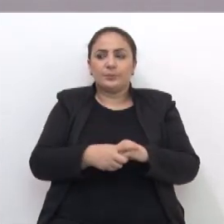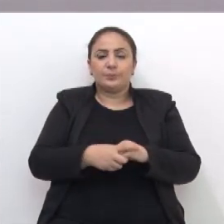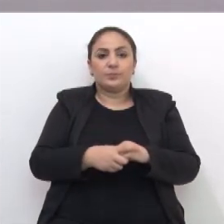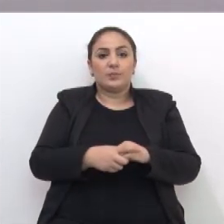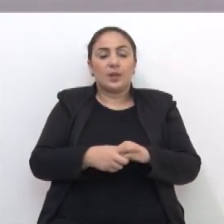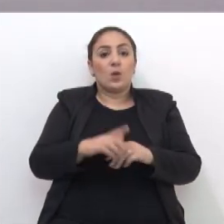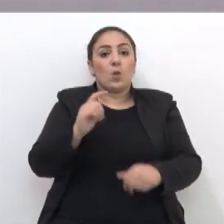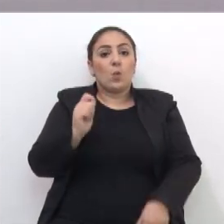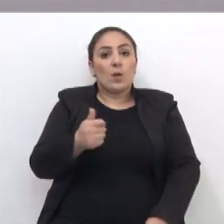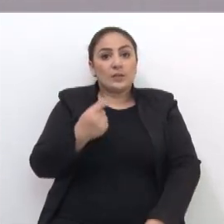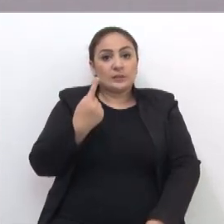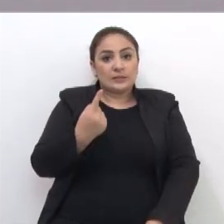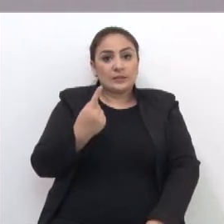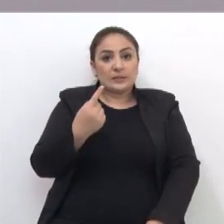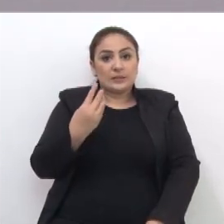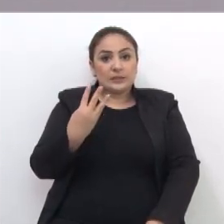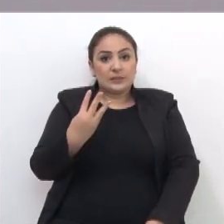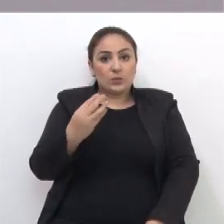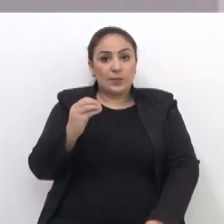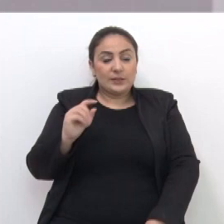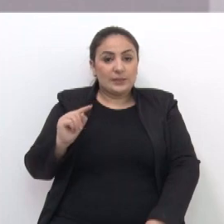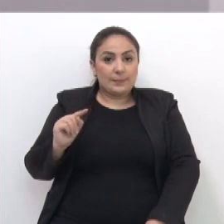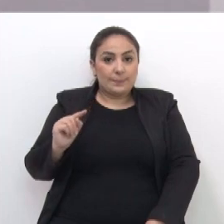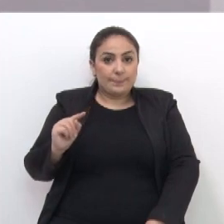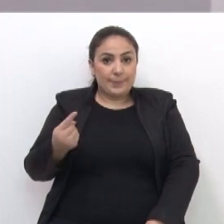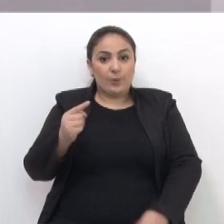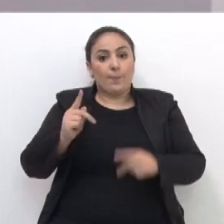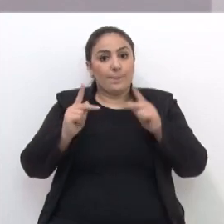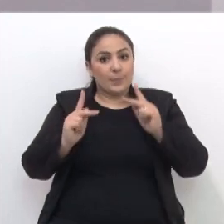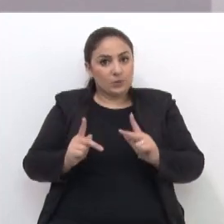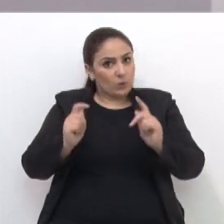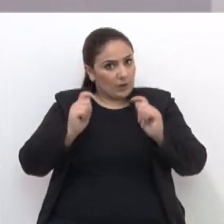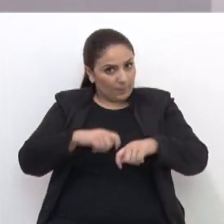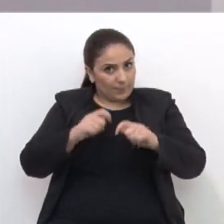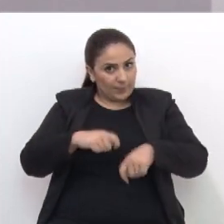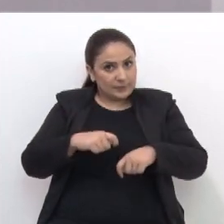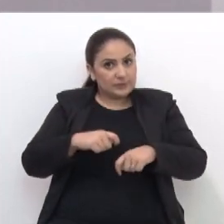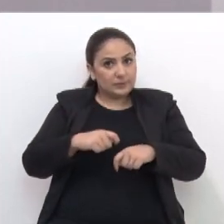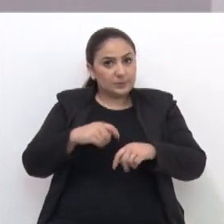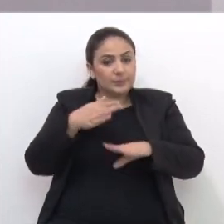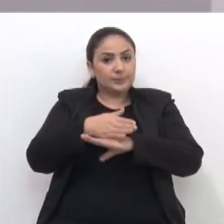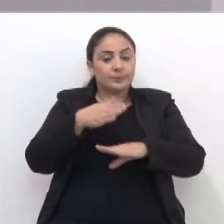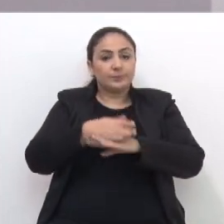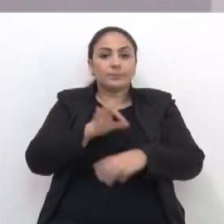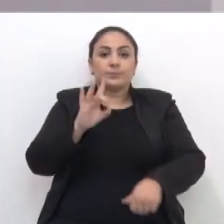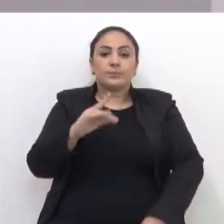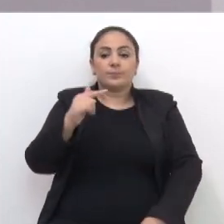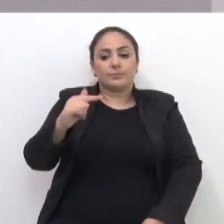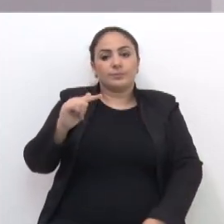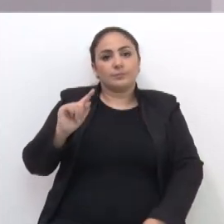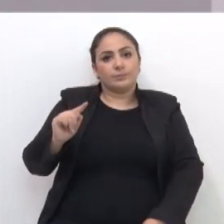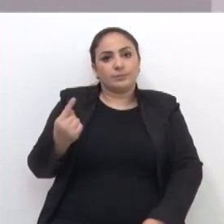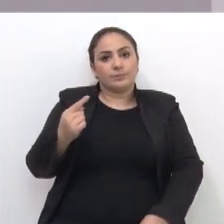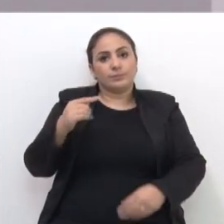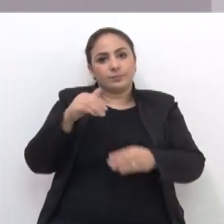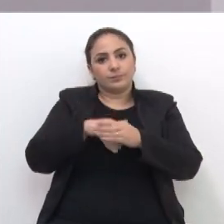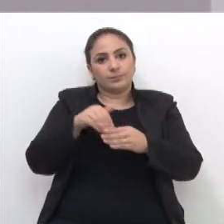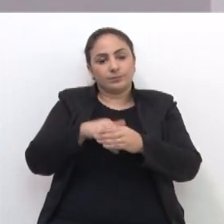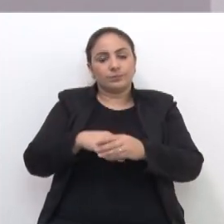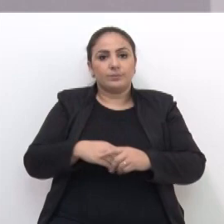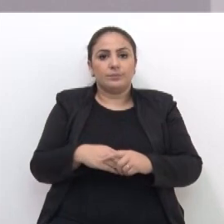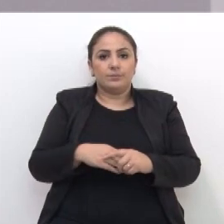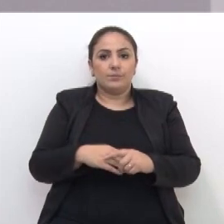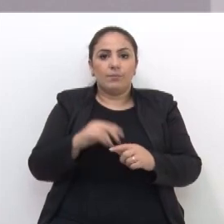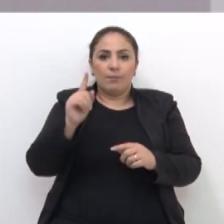irrisória, se é que dá para se dizer que esses 7 mil, quase 8 mil pessoas que foram votar representam uma sociedade onde